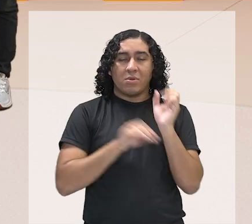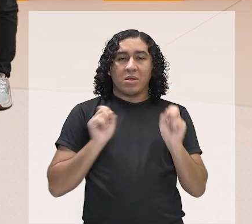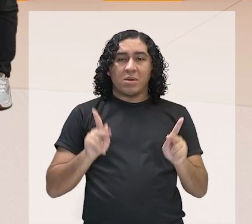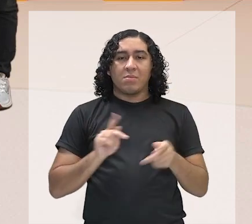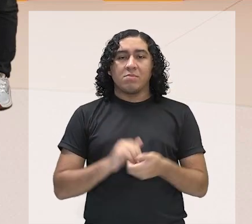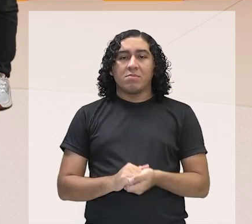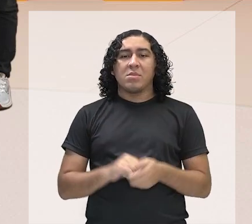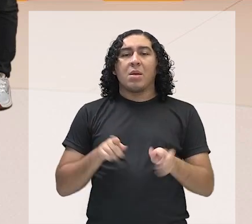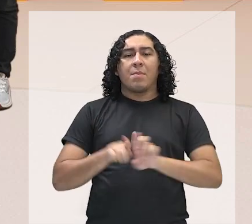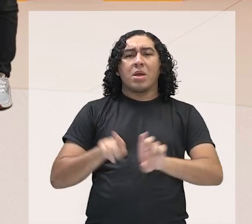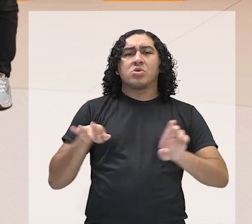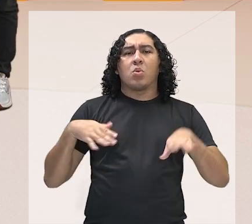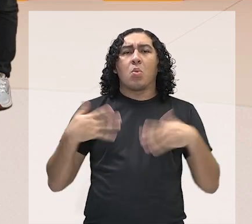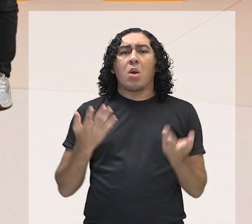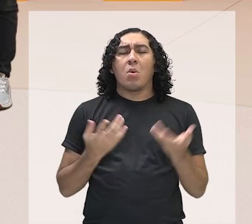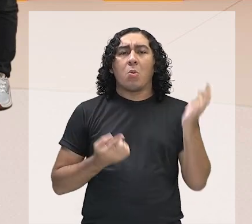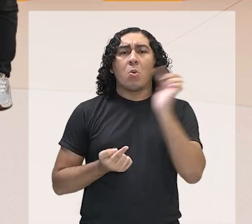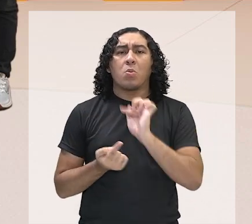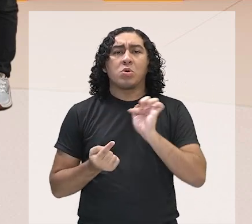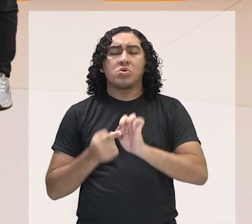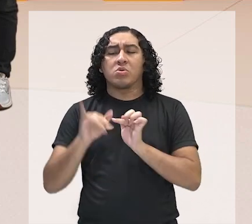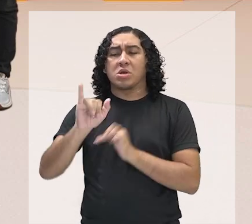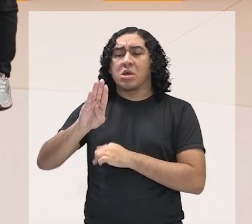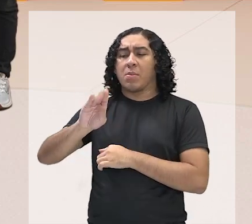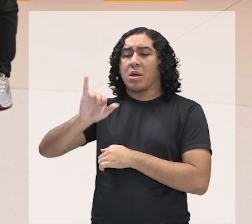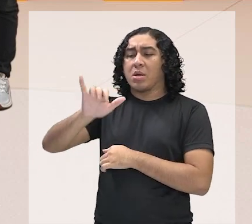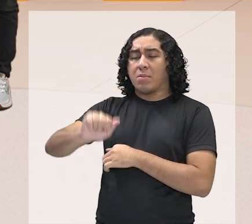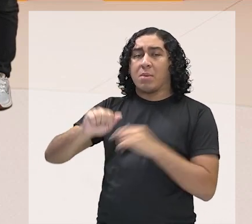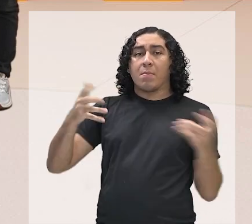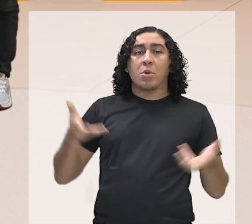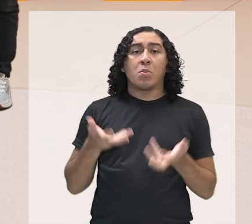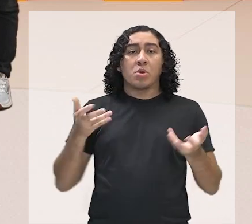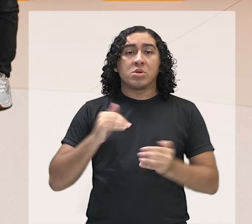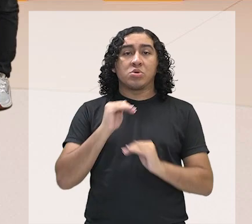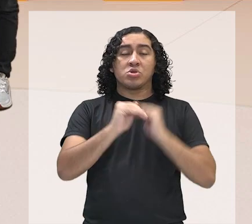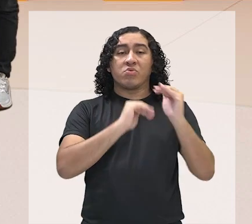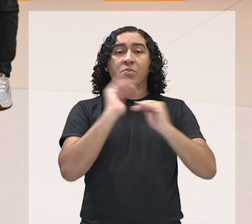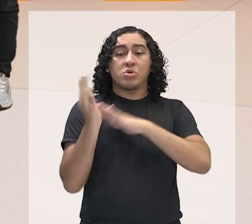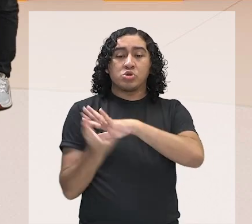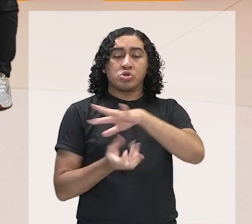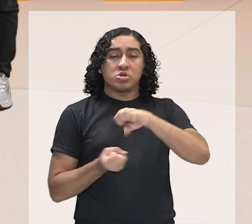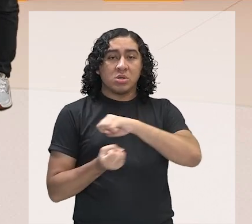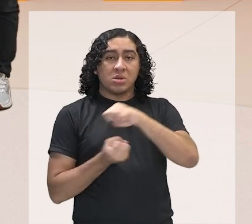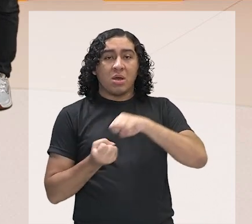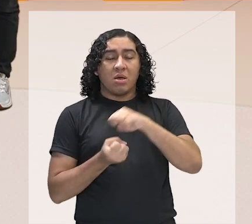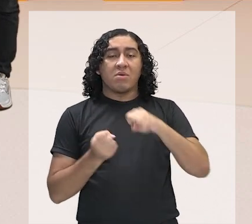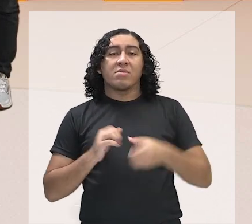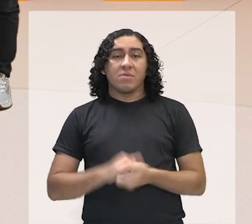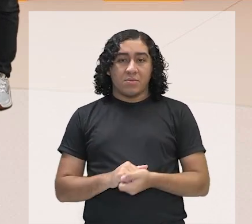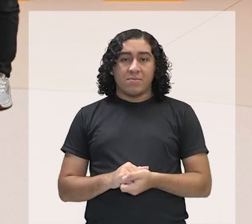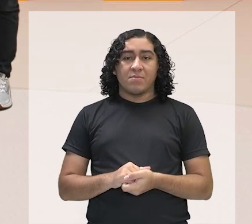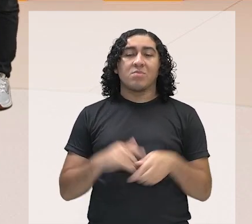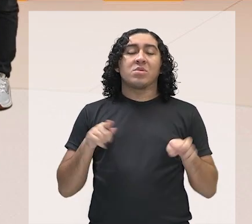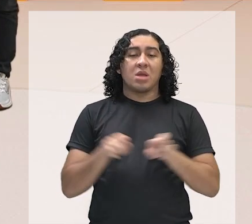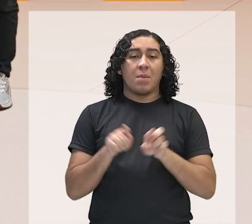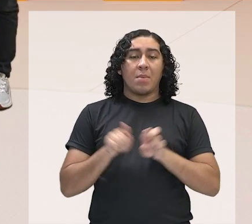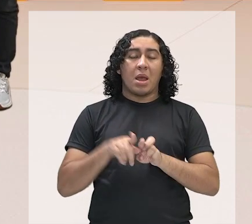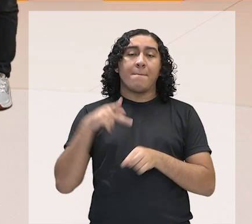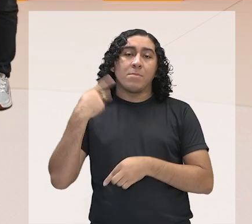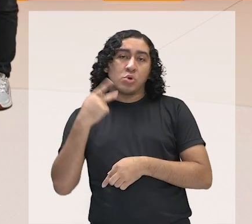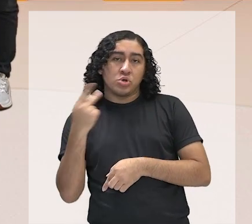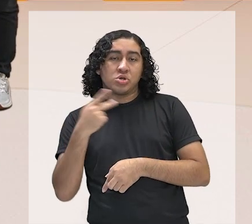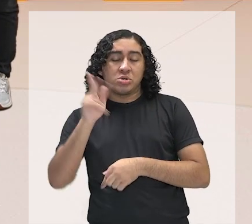Professor, qual o papel do IBAMA na promoção do desenvolvimento sustentável, bem como da Política Nacional do